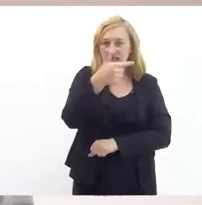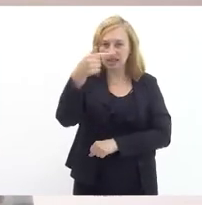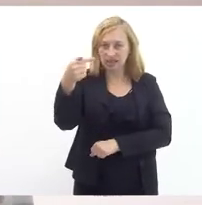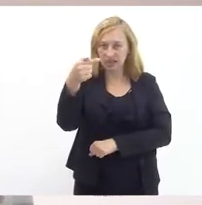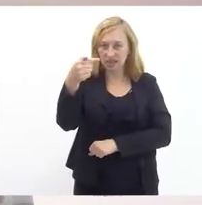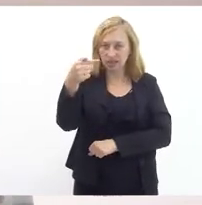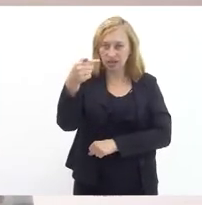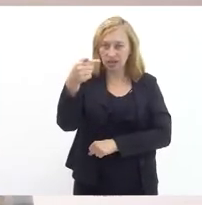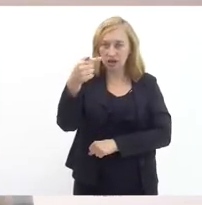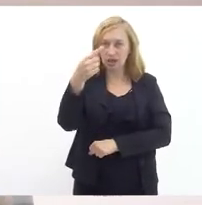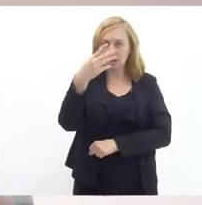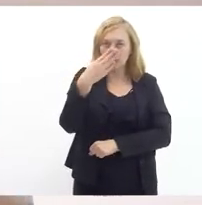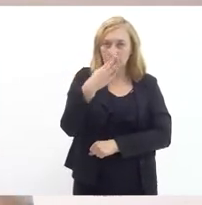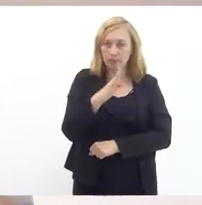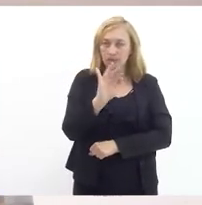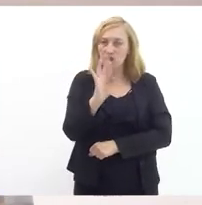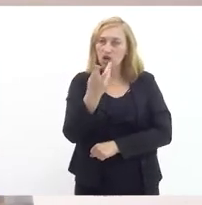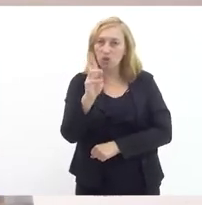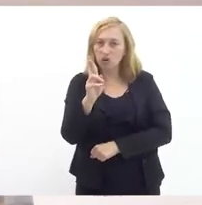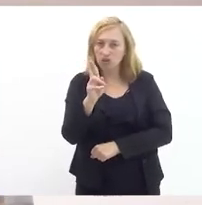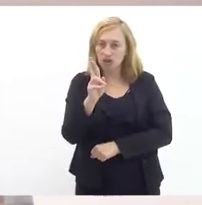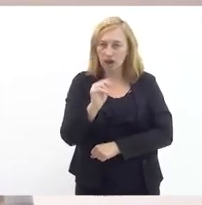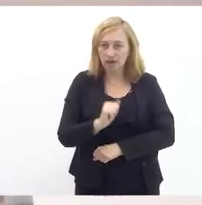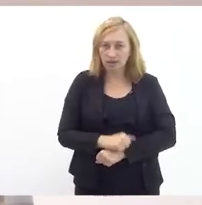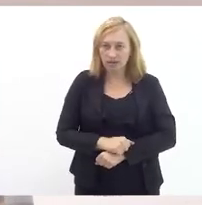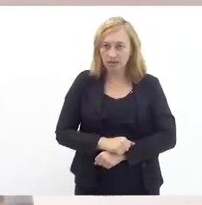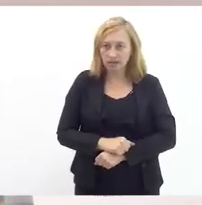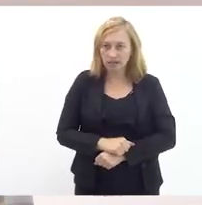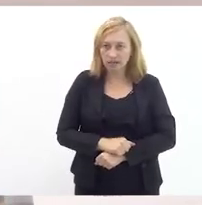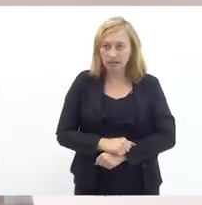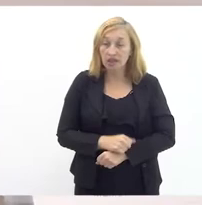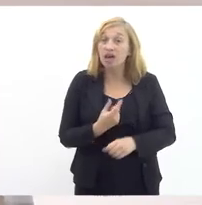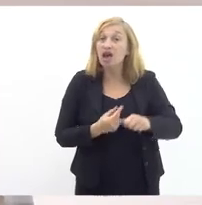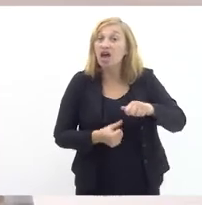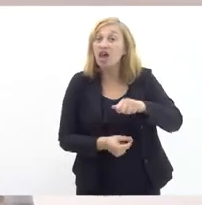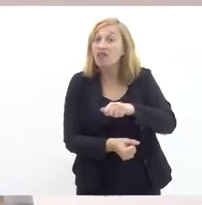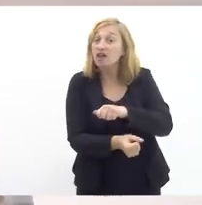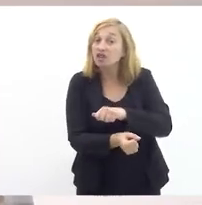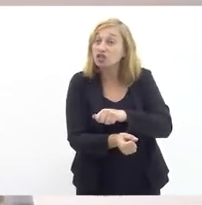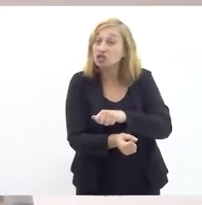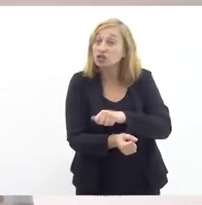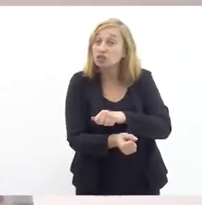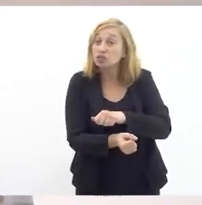17 bilhões de reais em investimentos